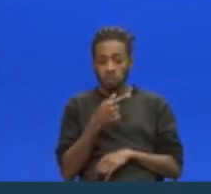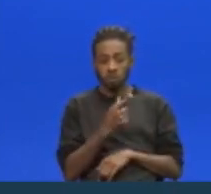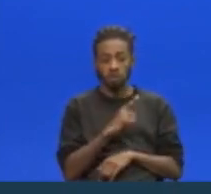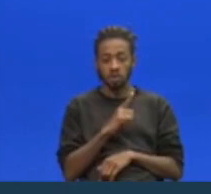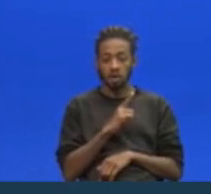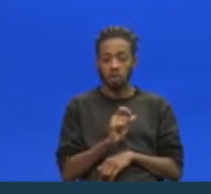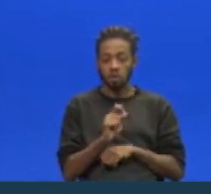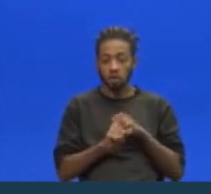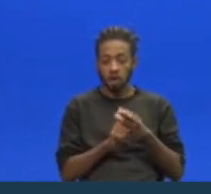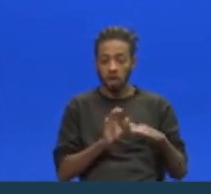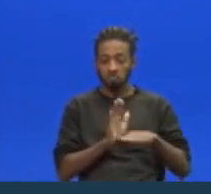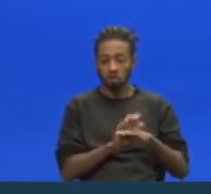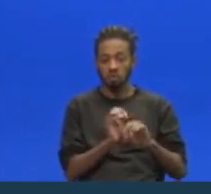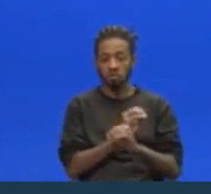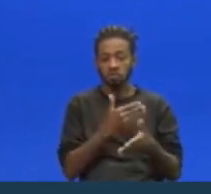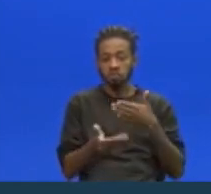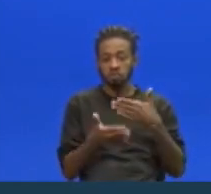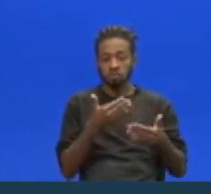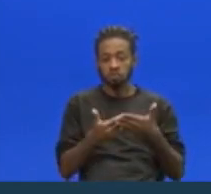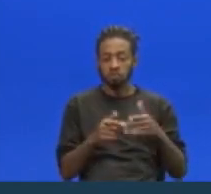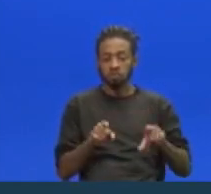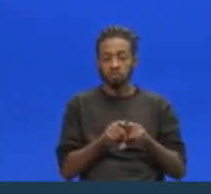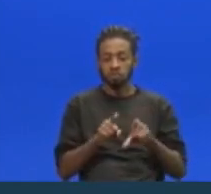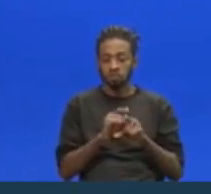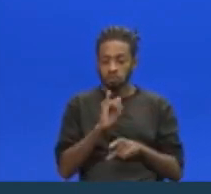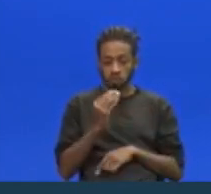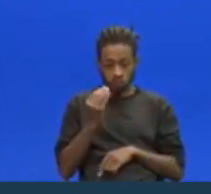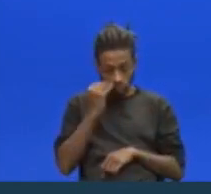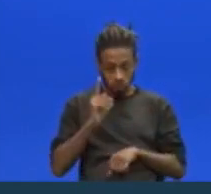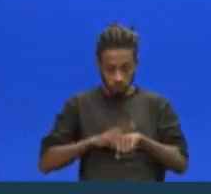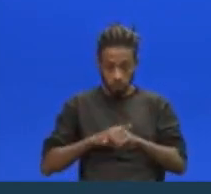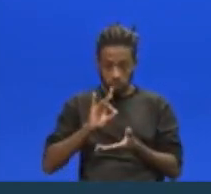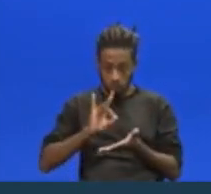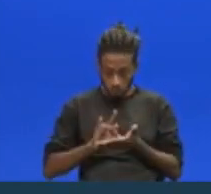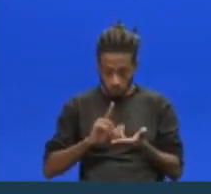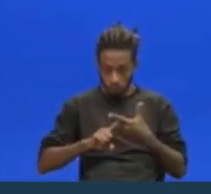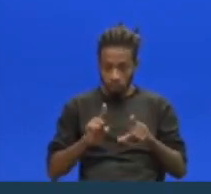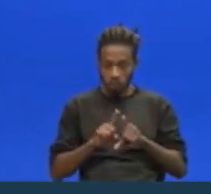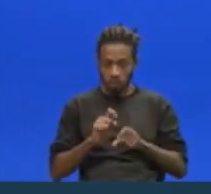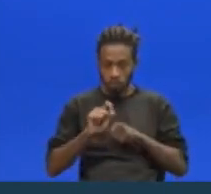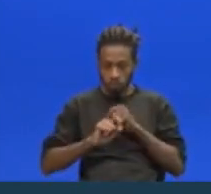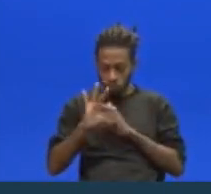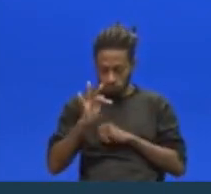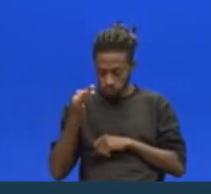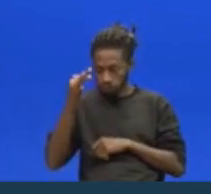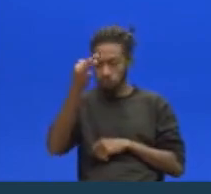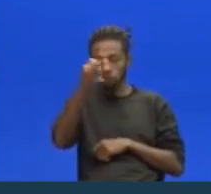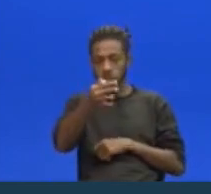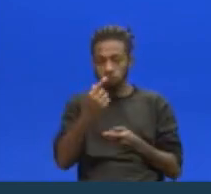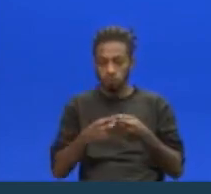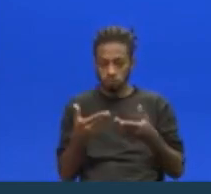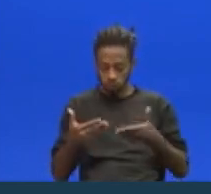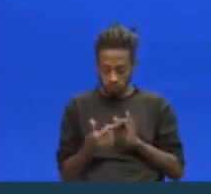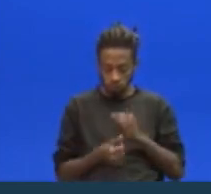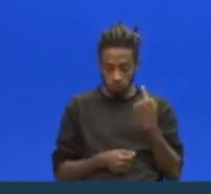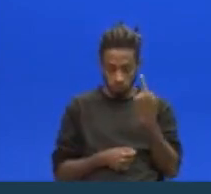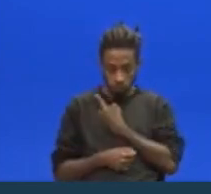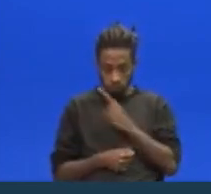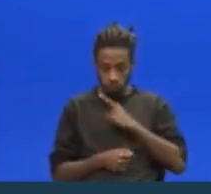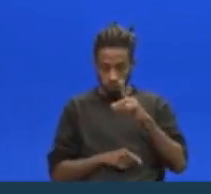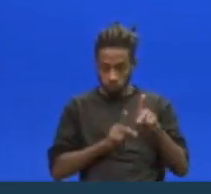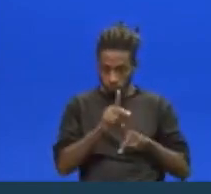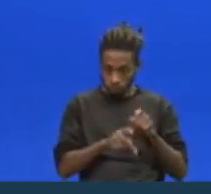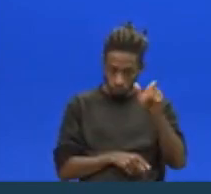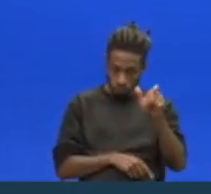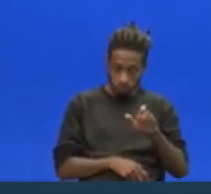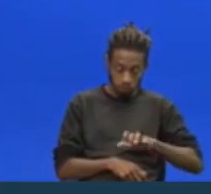presente e é avaliado, né, em tempo real em direção ao futuro. Então, hoje, nós temos a população